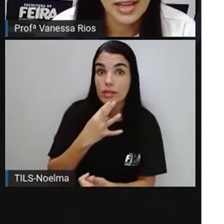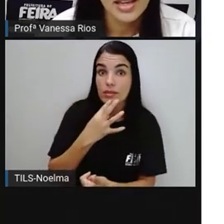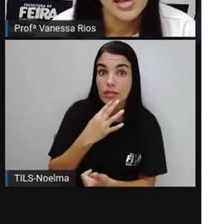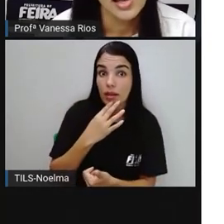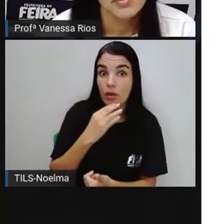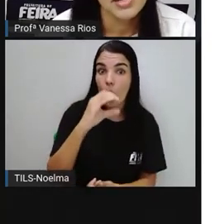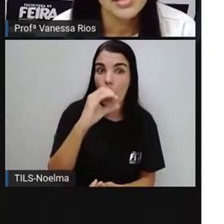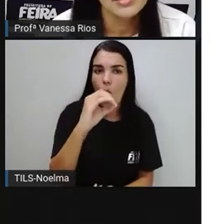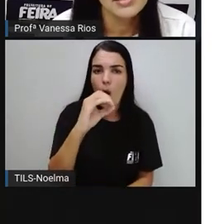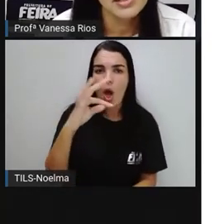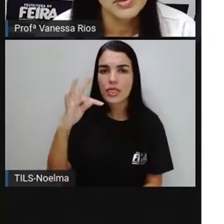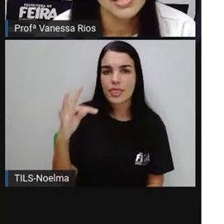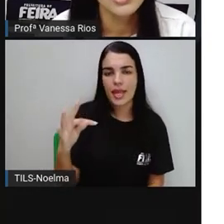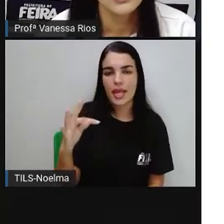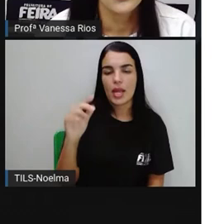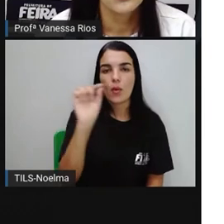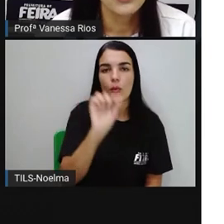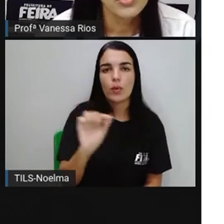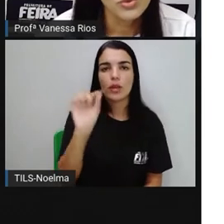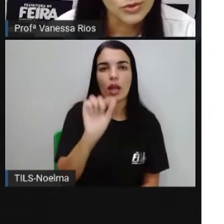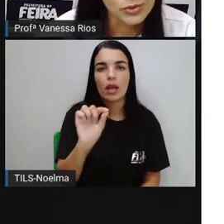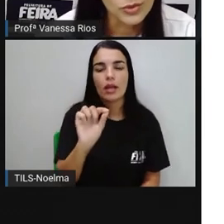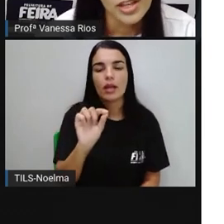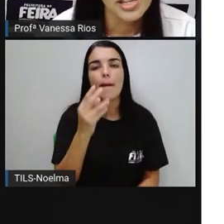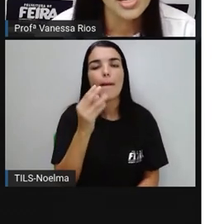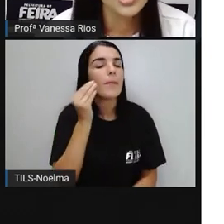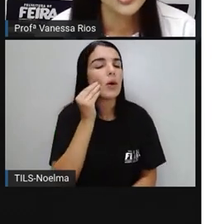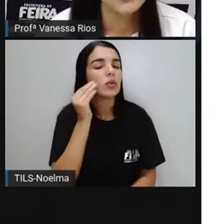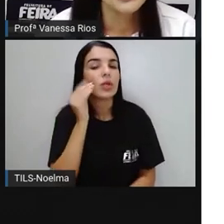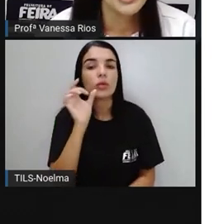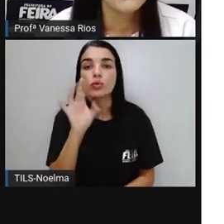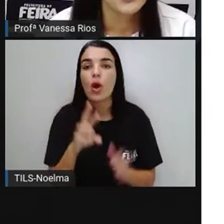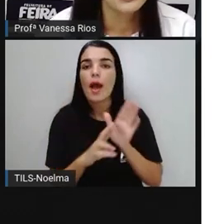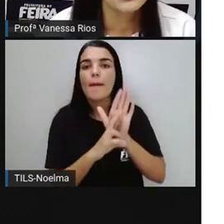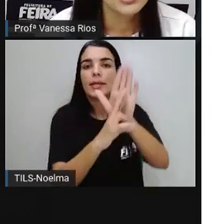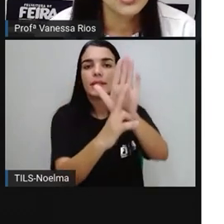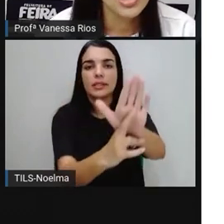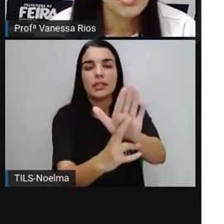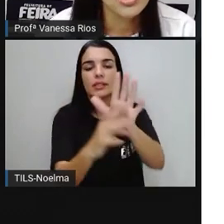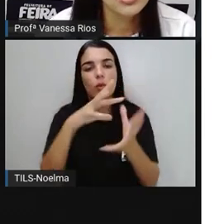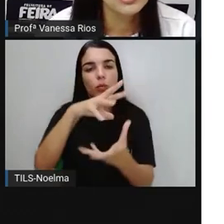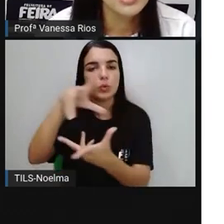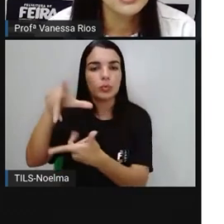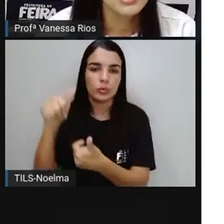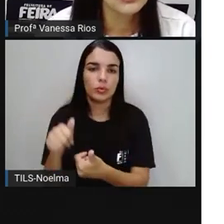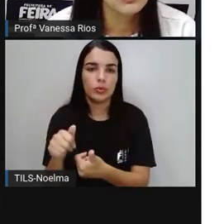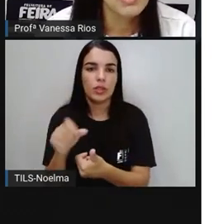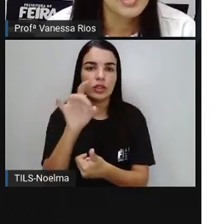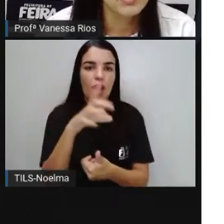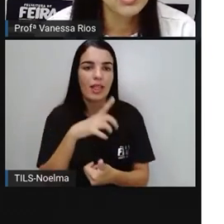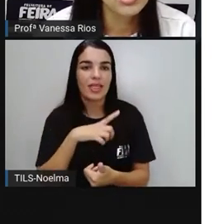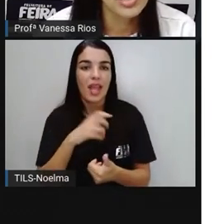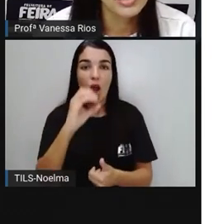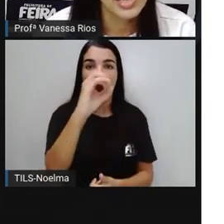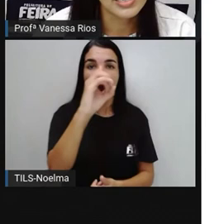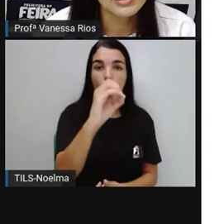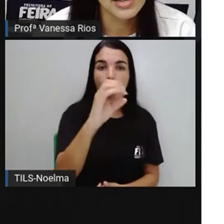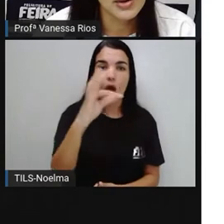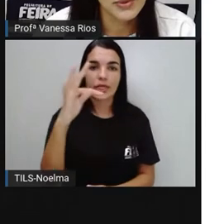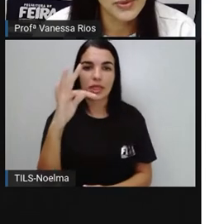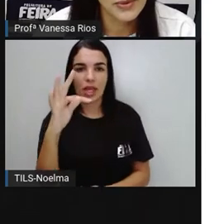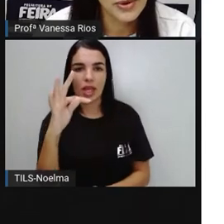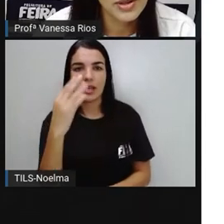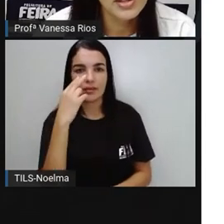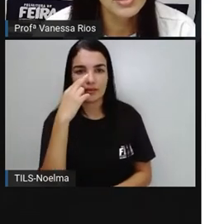OT, representando aí o mundo. E a gente observa o OT justamente no desenho do mapa, onde tem aqui a